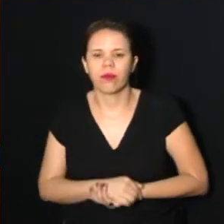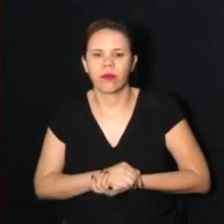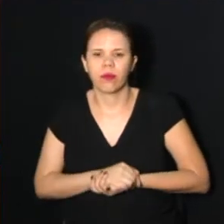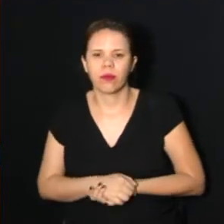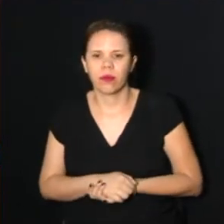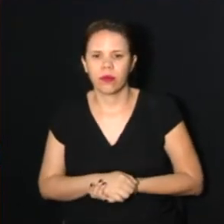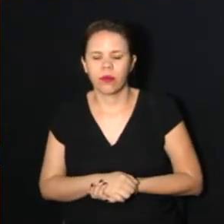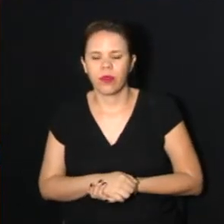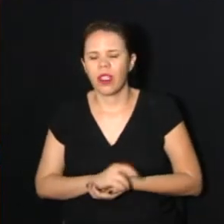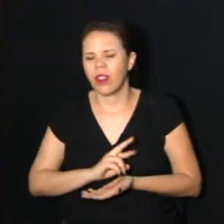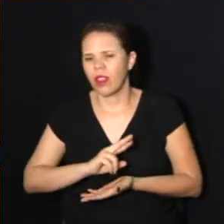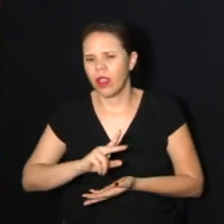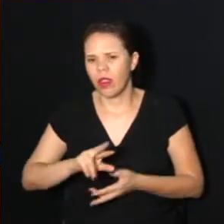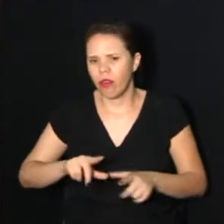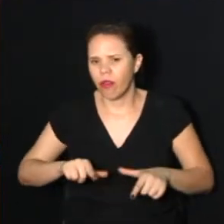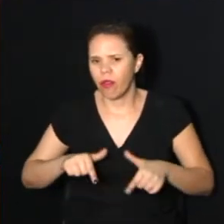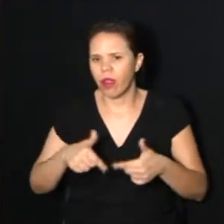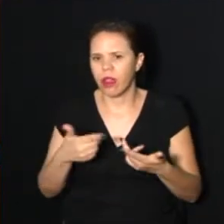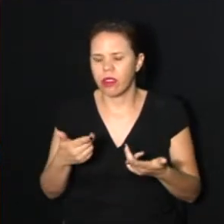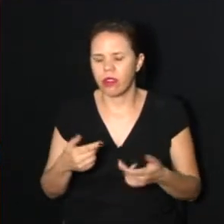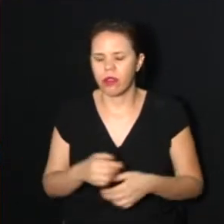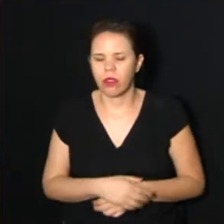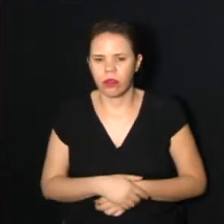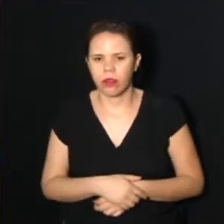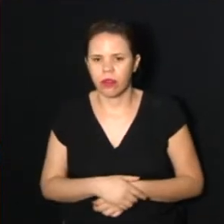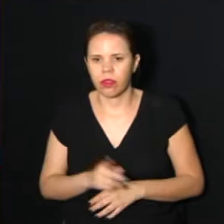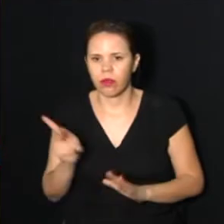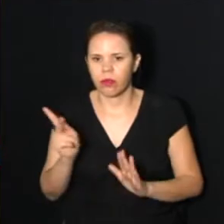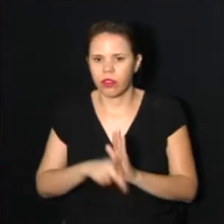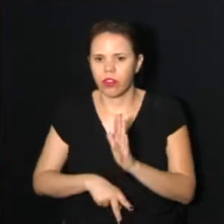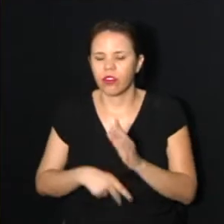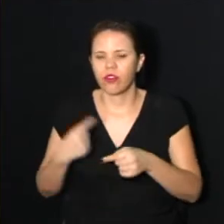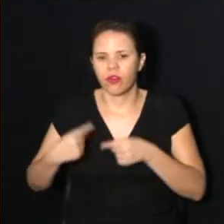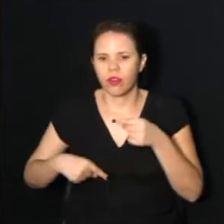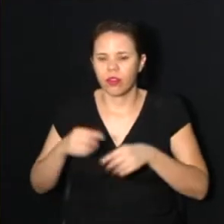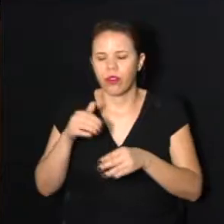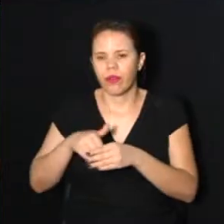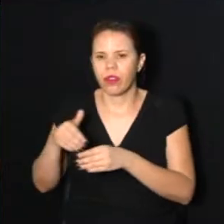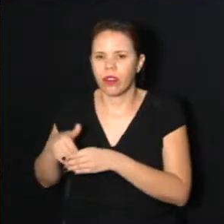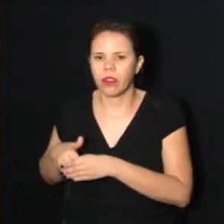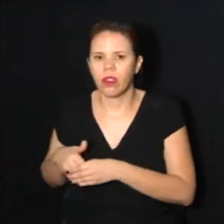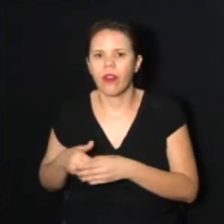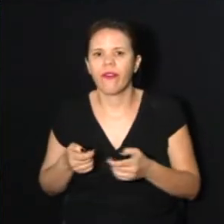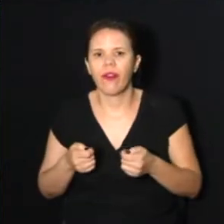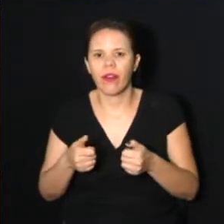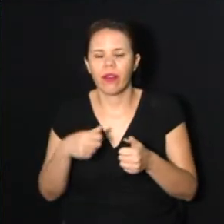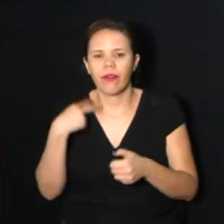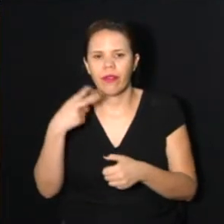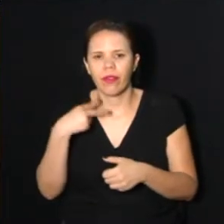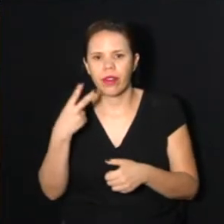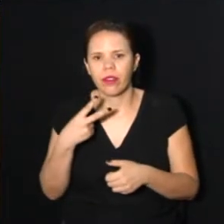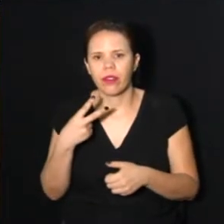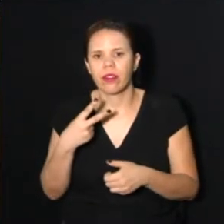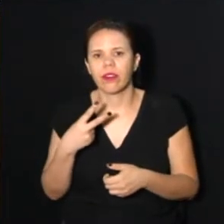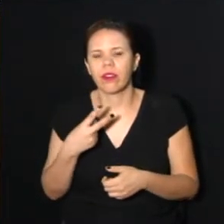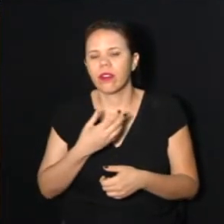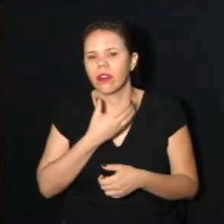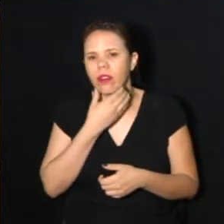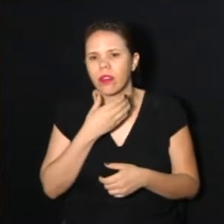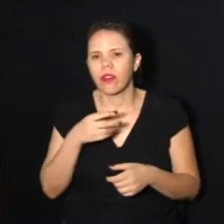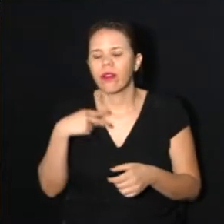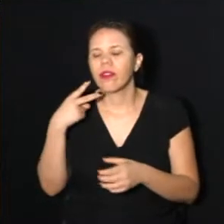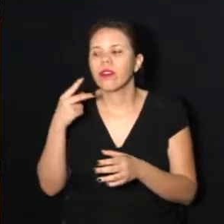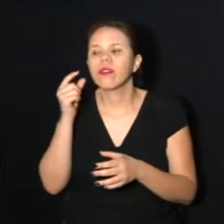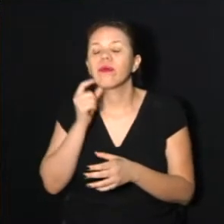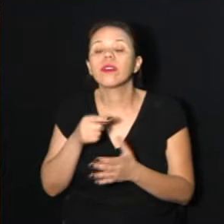e da outras providências. O projeto é de discussão e votação. Parecer favorável do vereador Carmo Luiz, vereador Marcelo Silva.